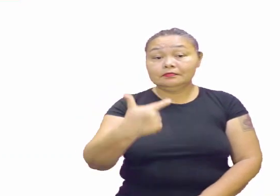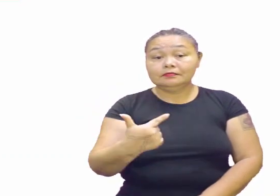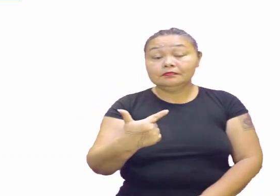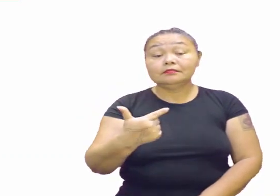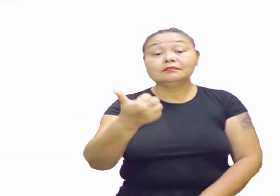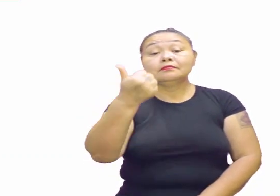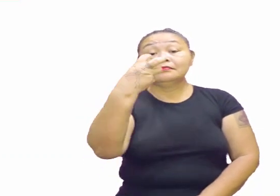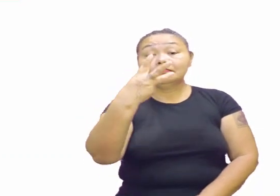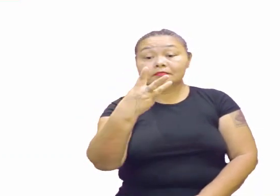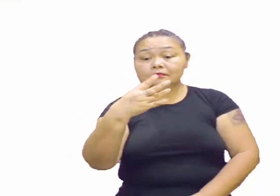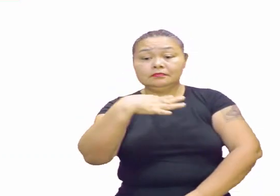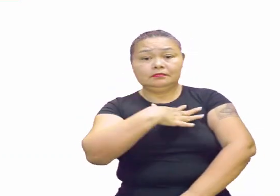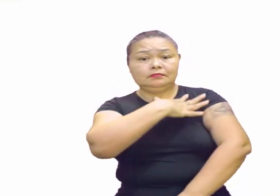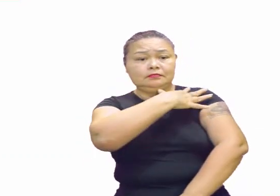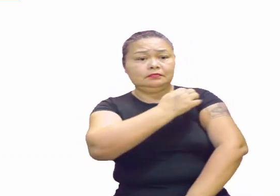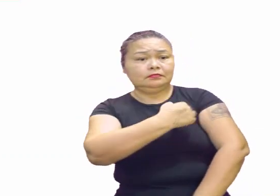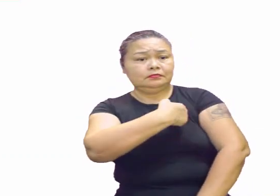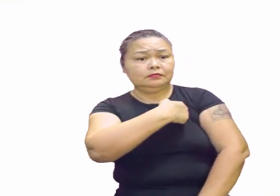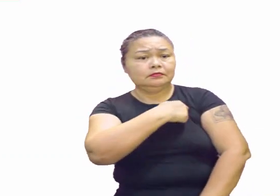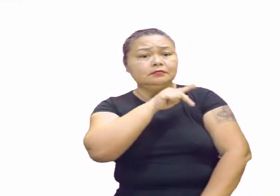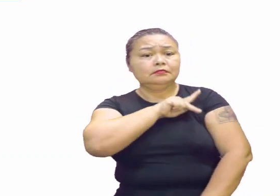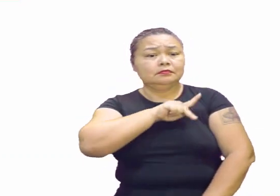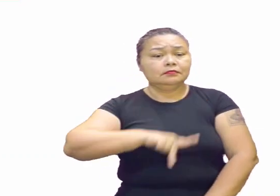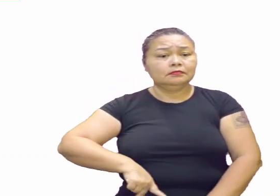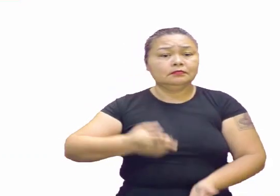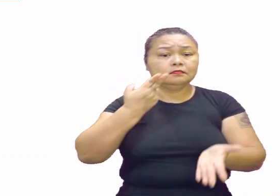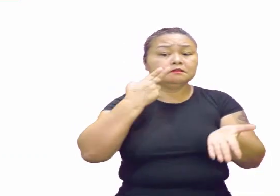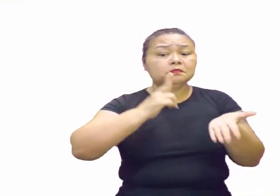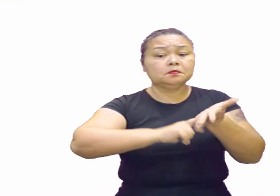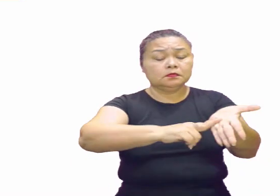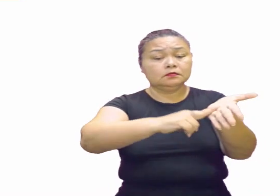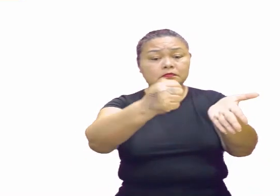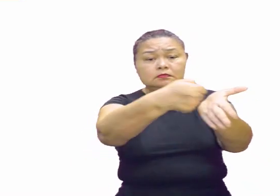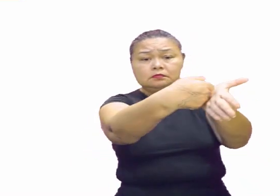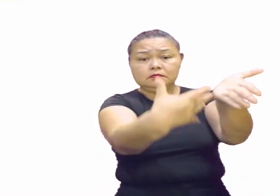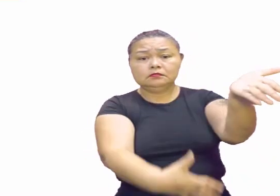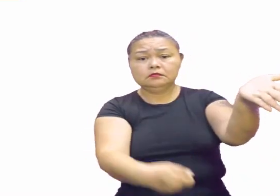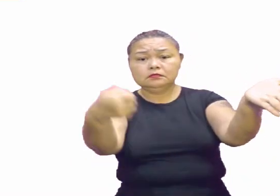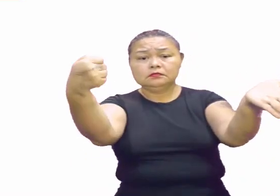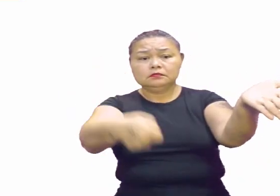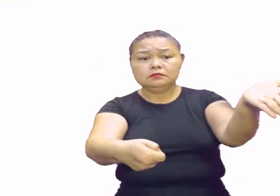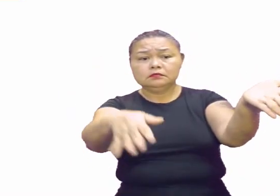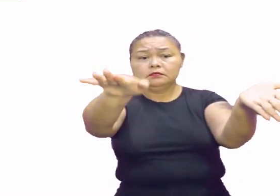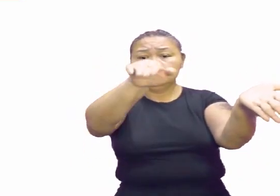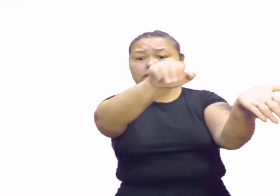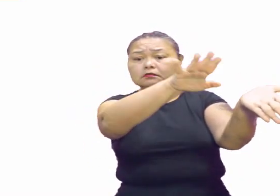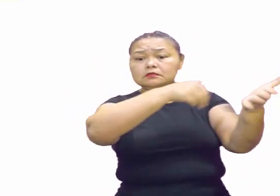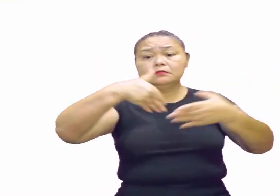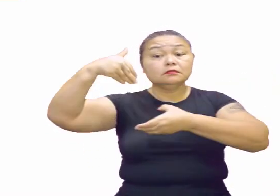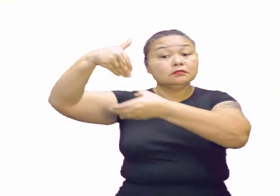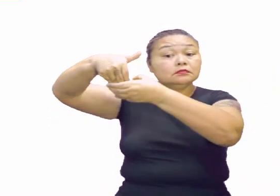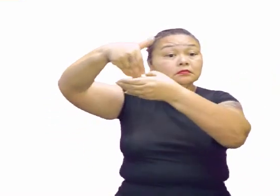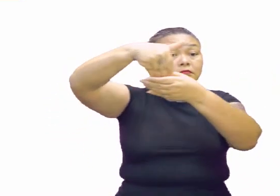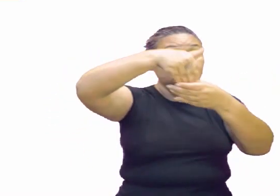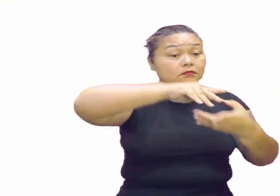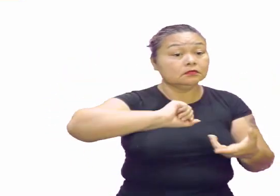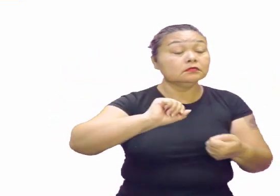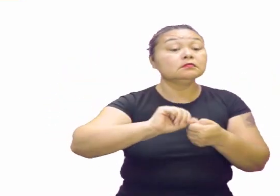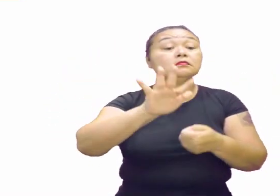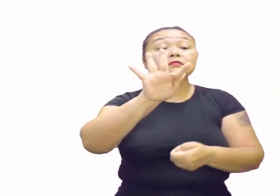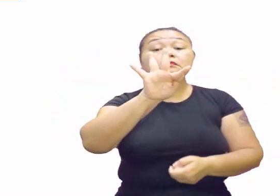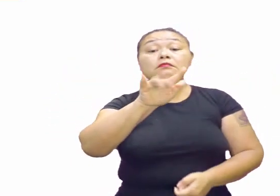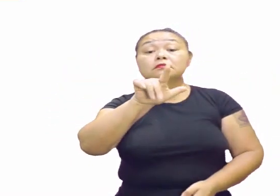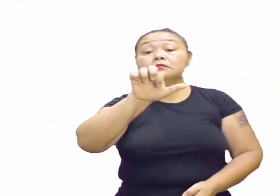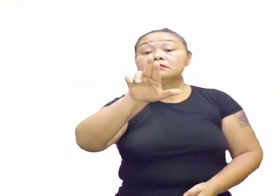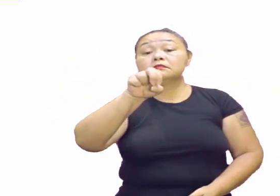1891, 13 generais enviaram ao presidente uma carta manifesto exigindo a convocação de novas eleições.